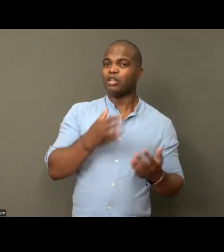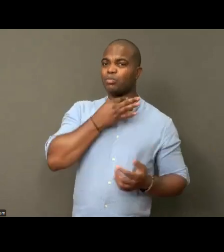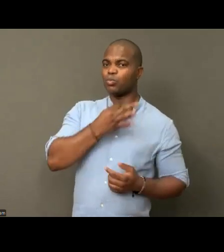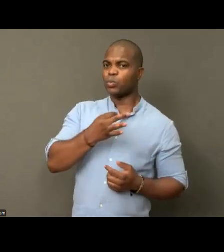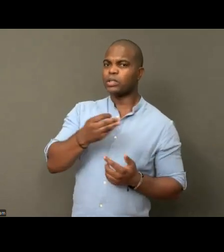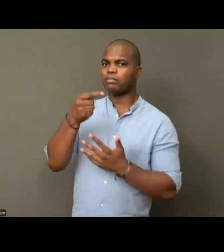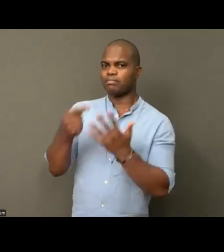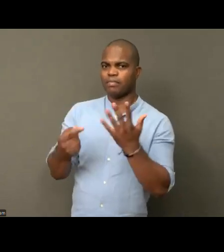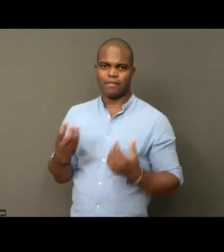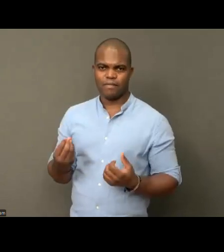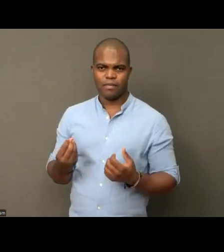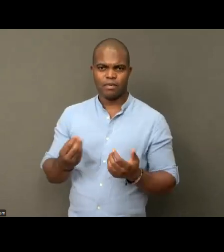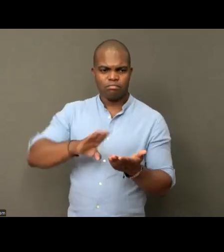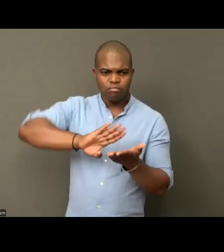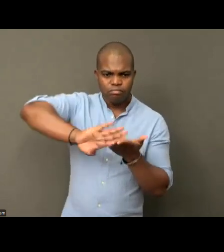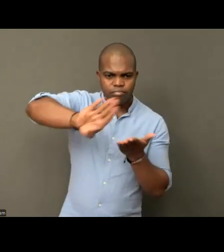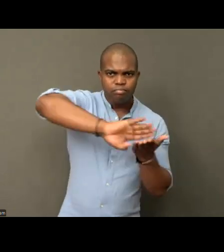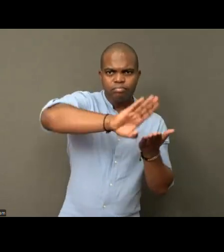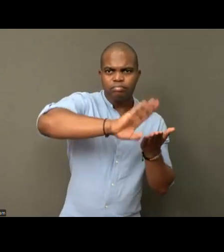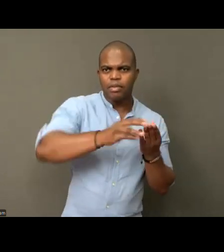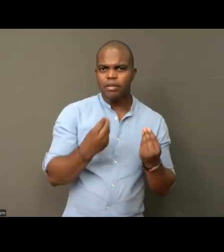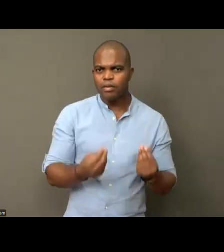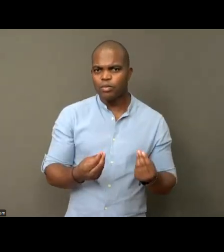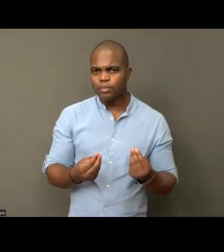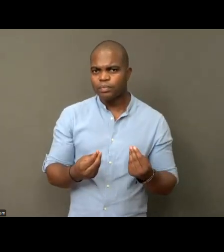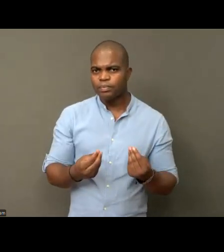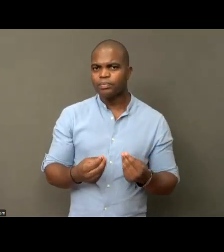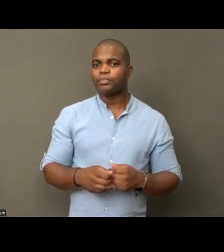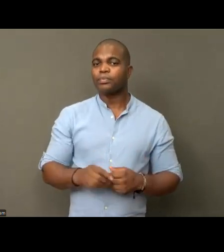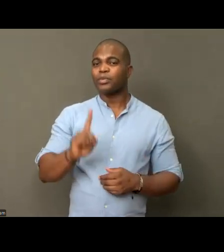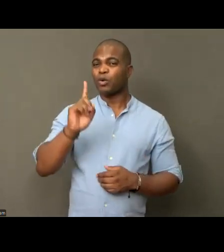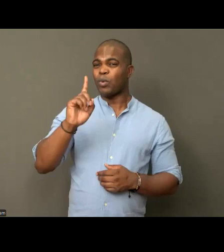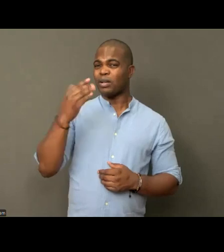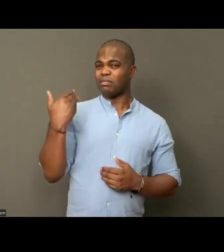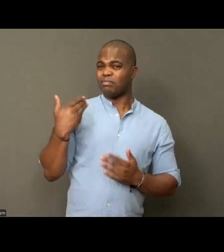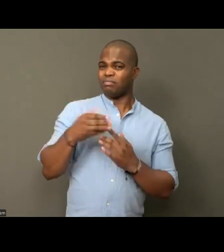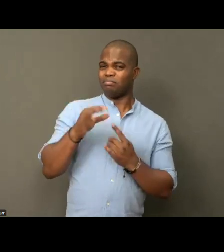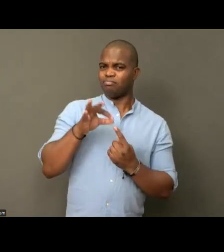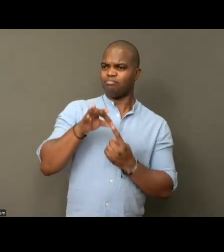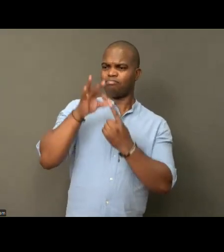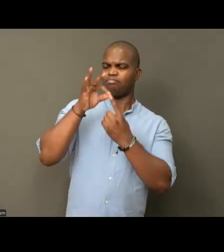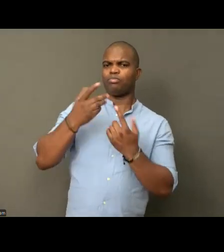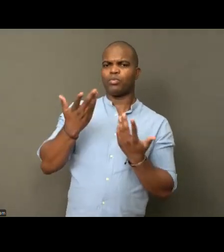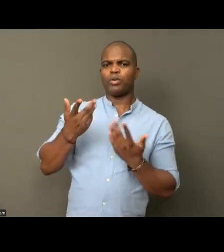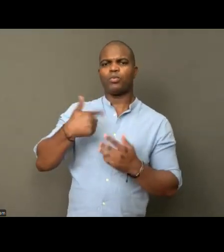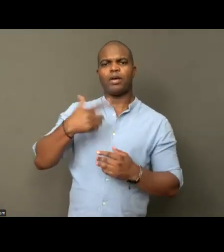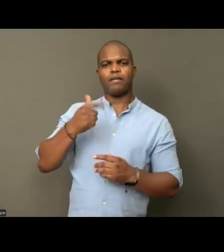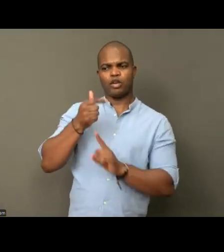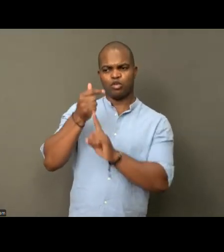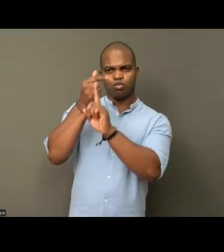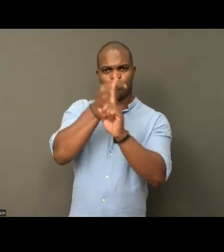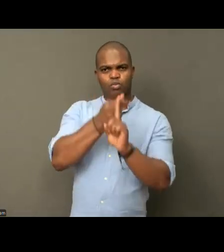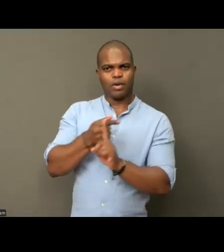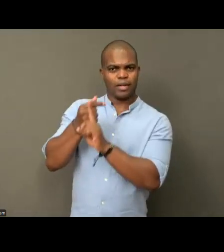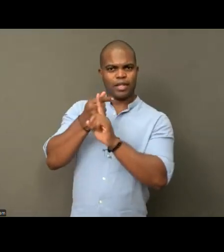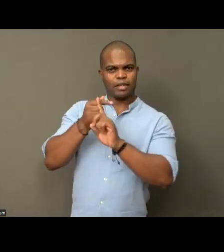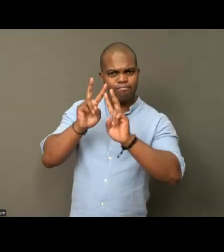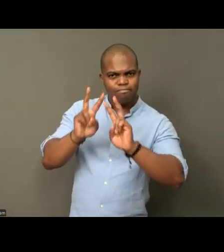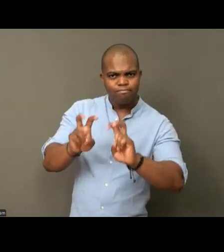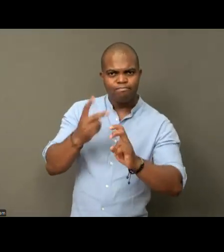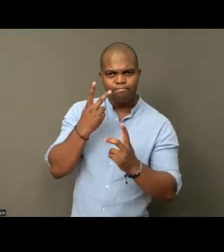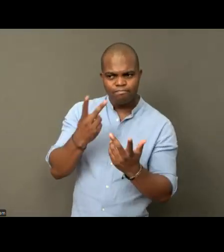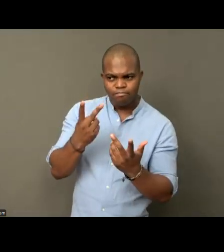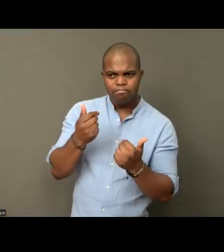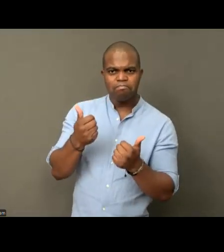região communicable em diseases. eliminar doenças Smallpox transmissíveis. was A eradicated varíola in the foi Americas erradicada in nas Américas em 1980, 1980, followed by the seguida